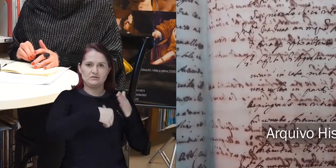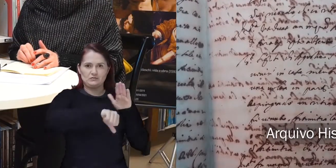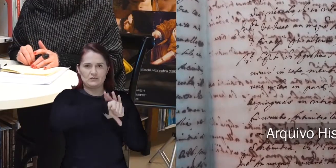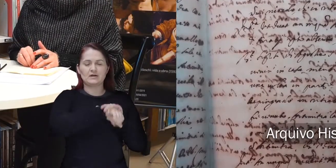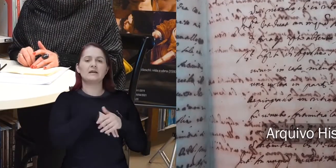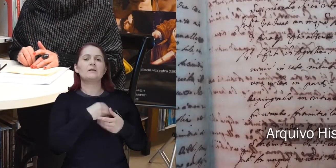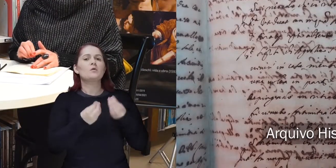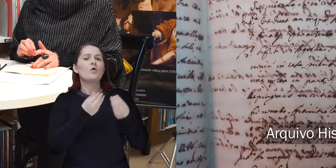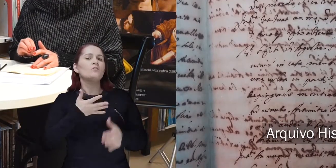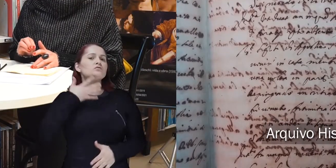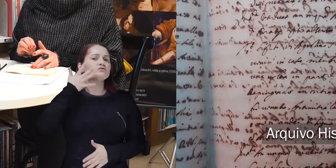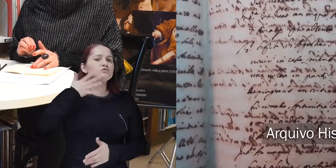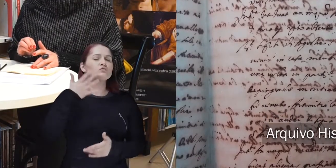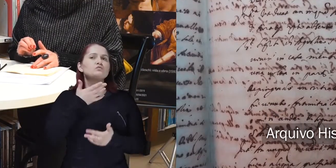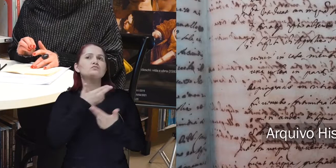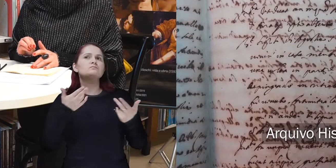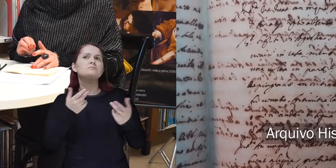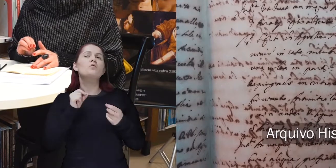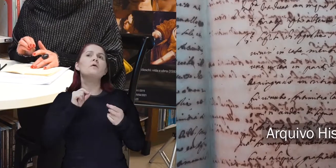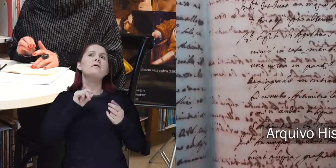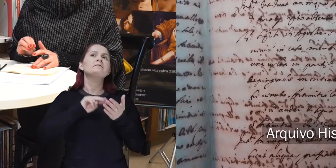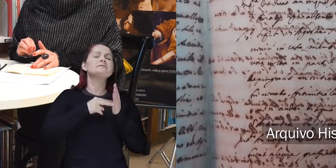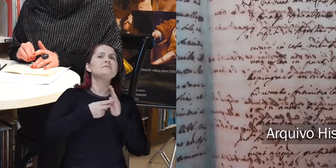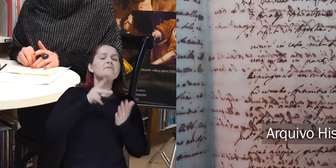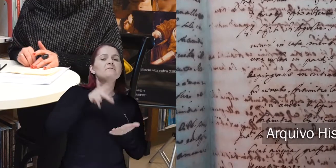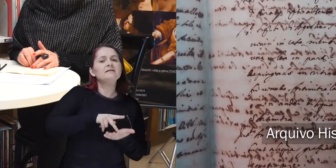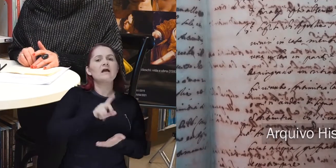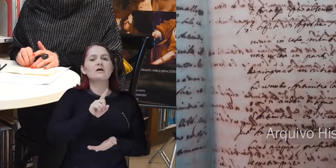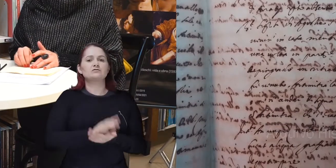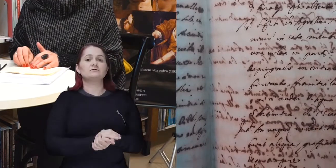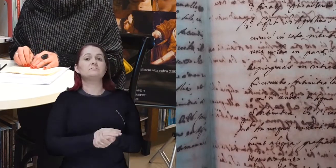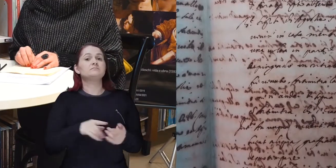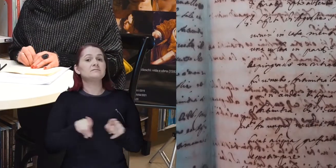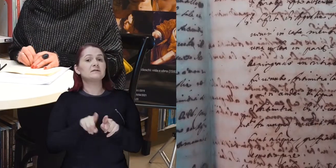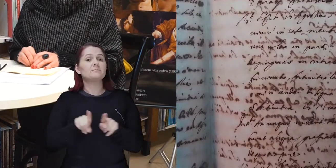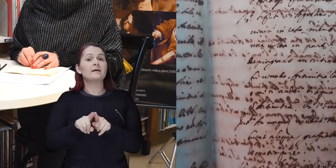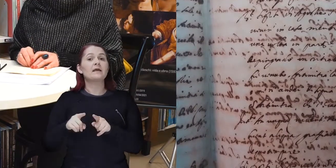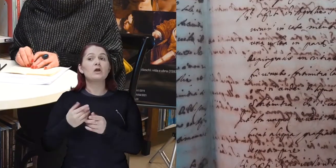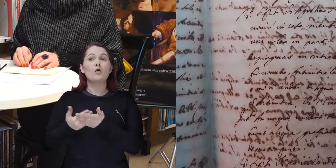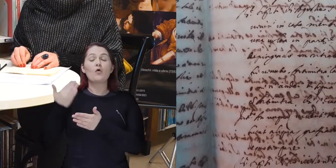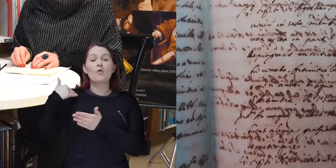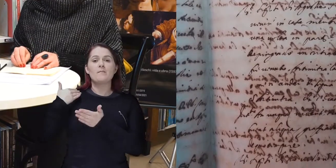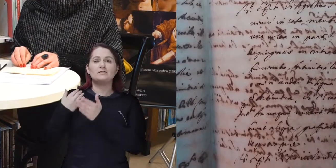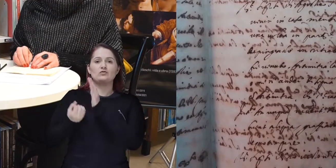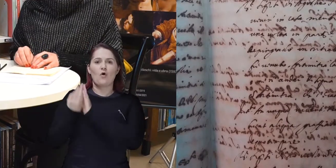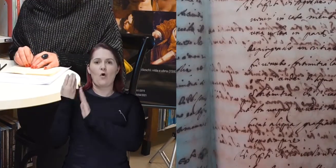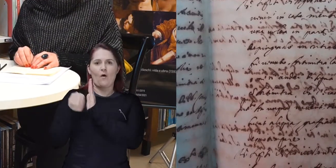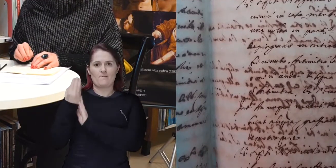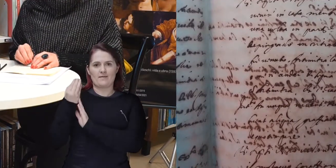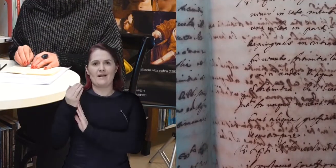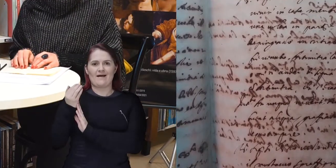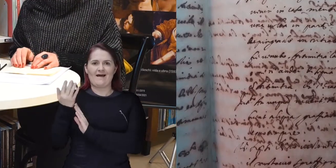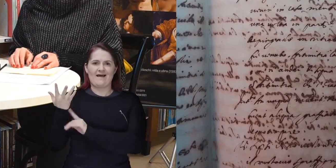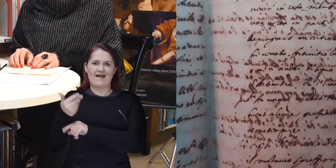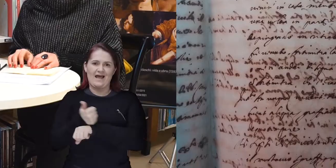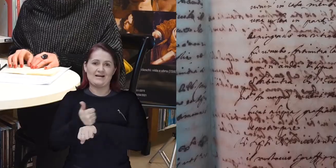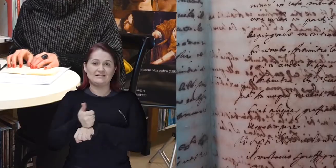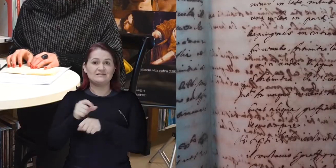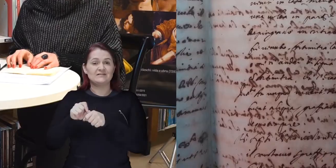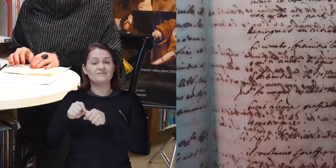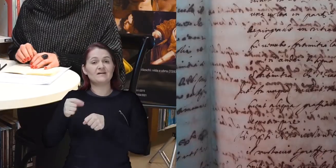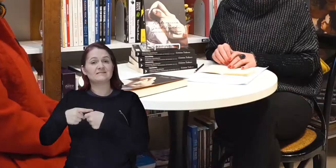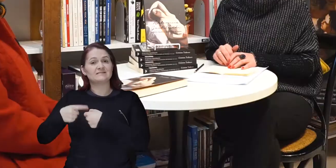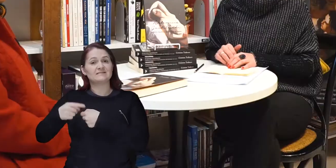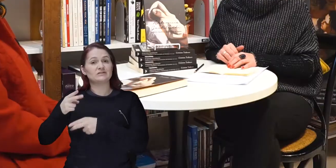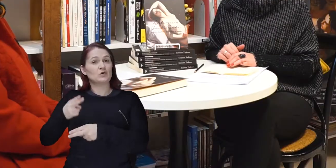análise dos interrogatórios, dos discursos presentes ali, das noções de verdade, e também das primeiras obras